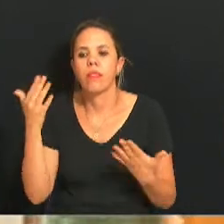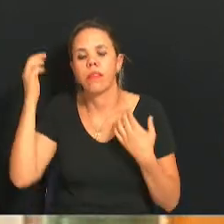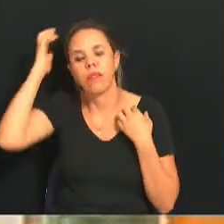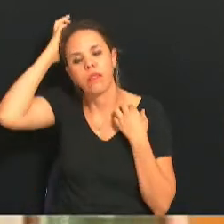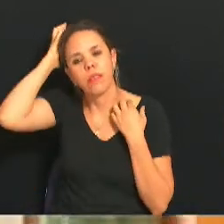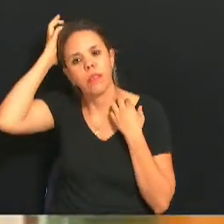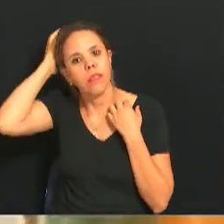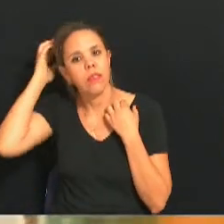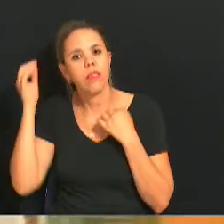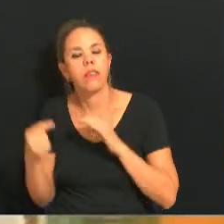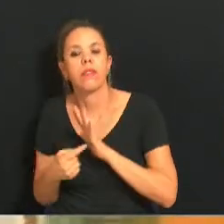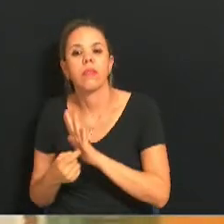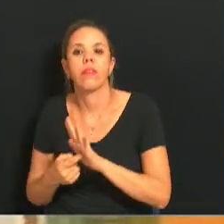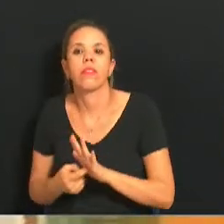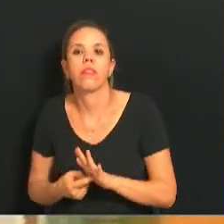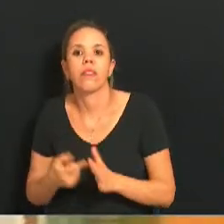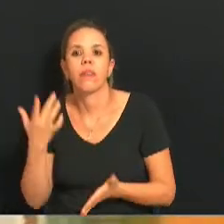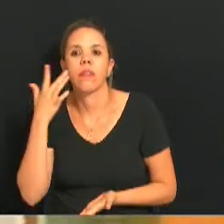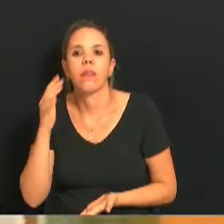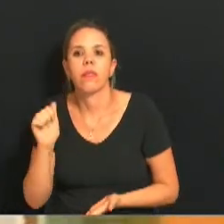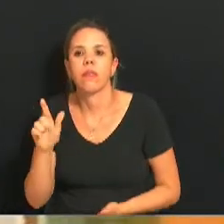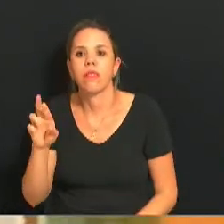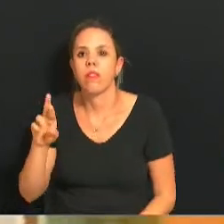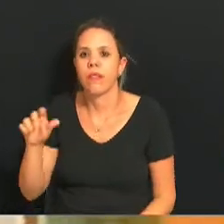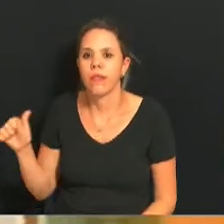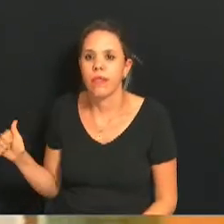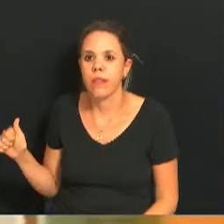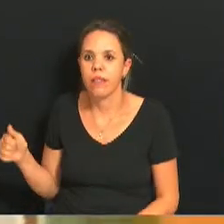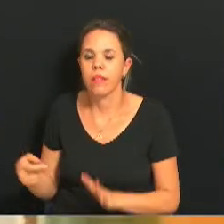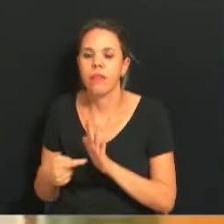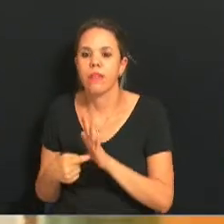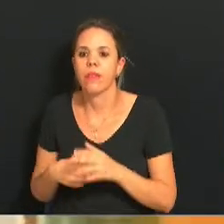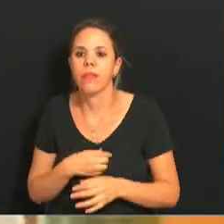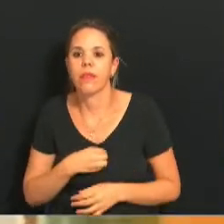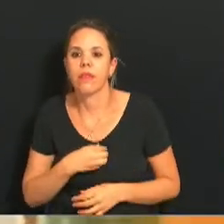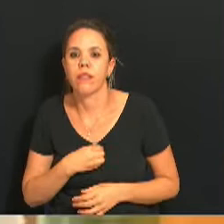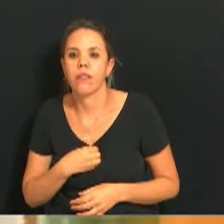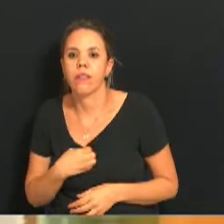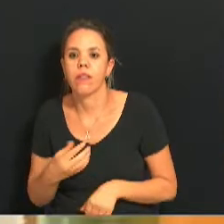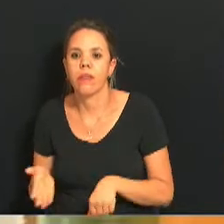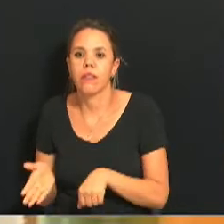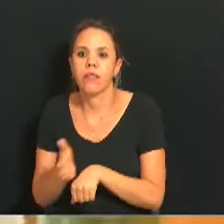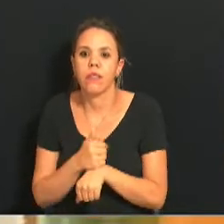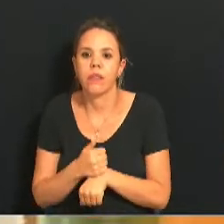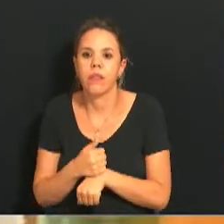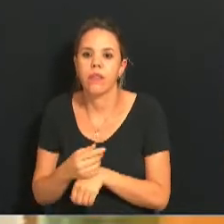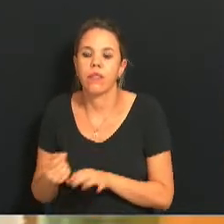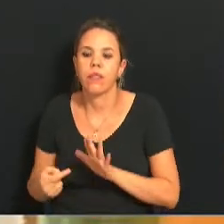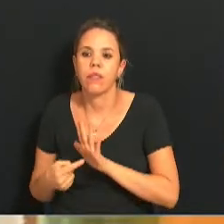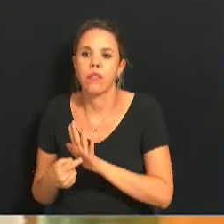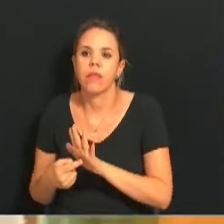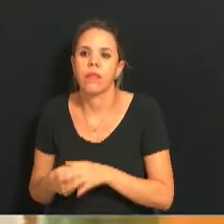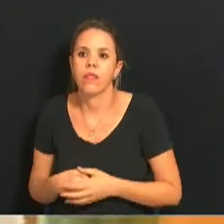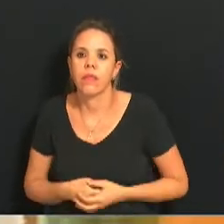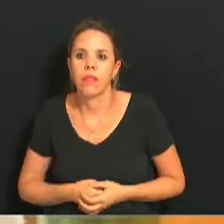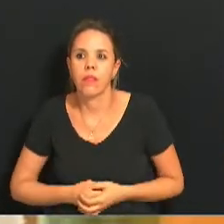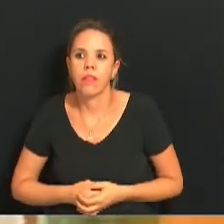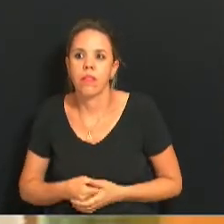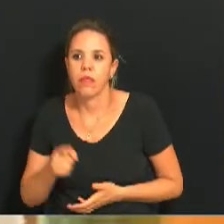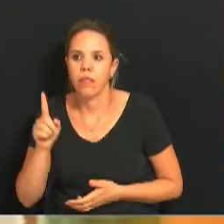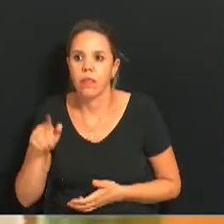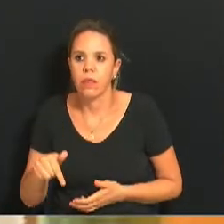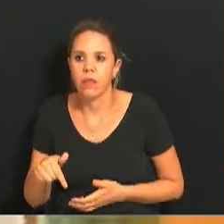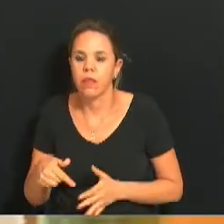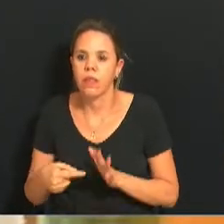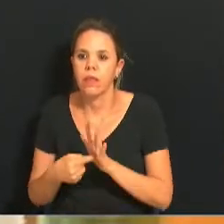ordem das apresentações o que você está Alexandra Vai fazer uma apresentação antes da nossa apresentação é isso nessa